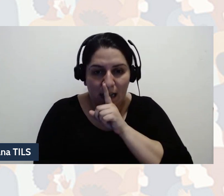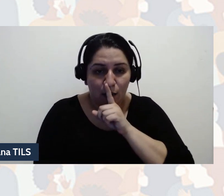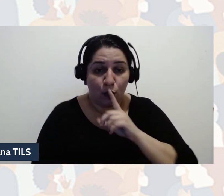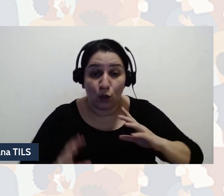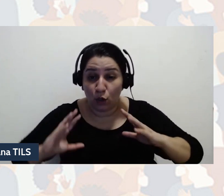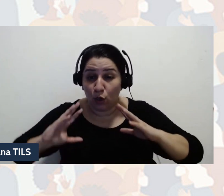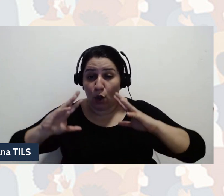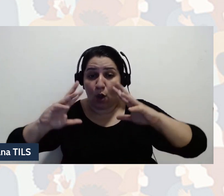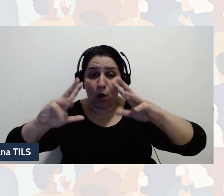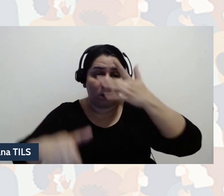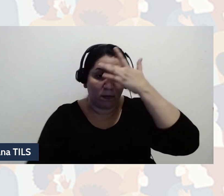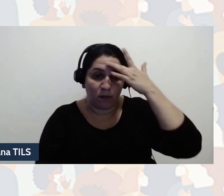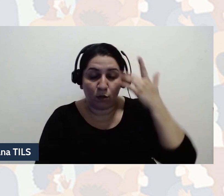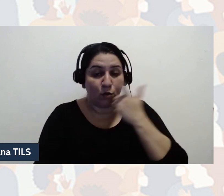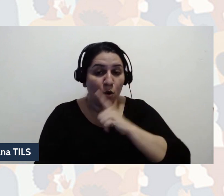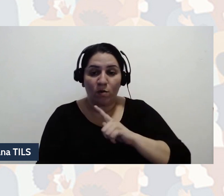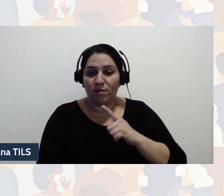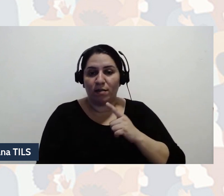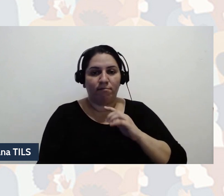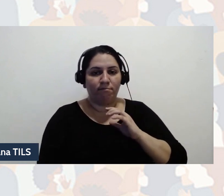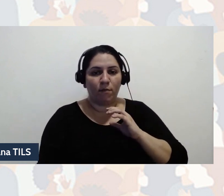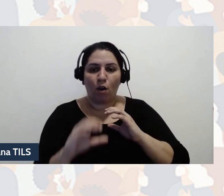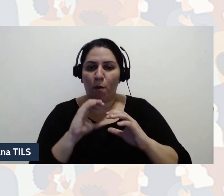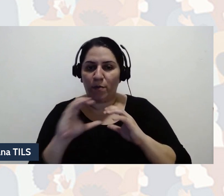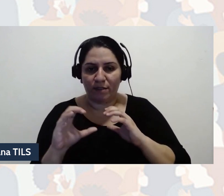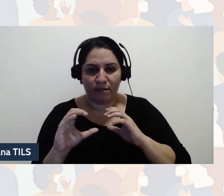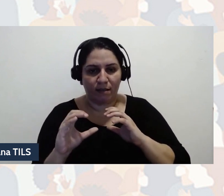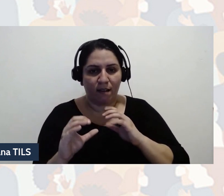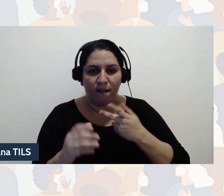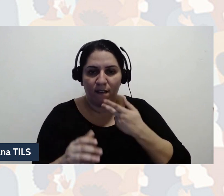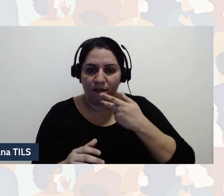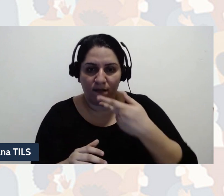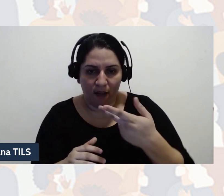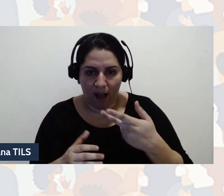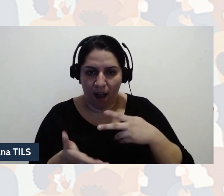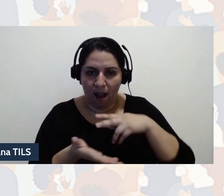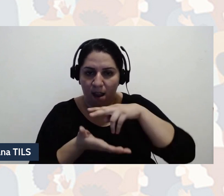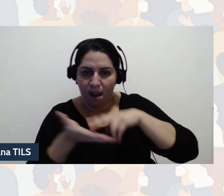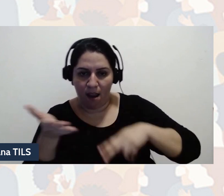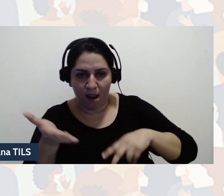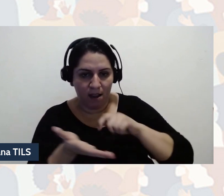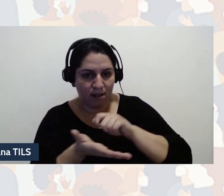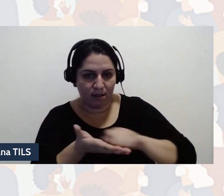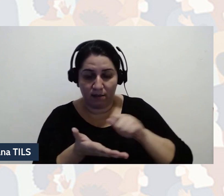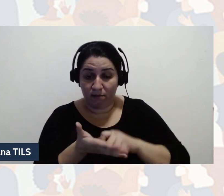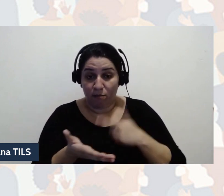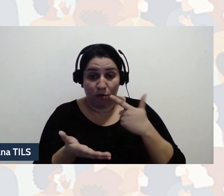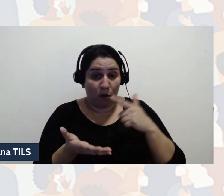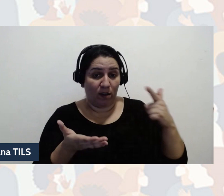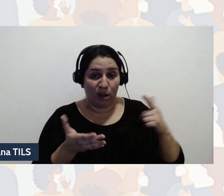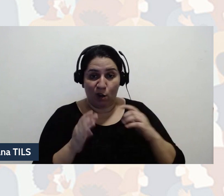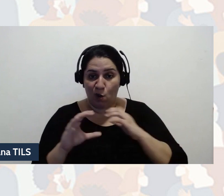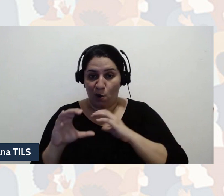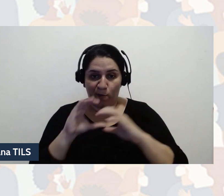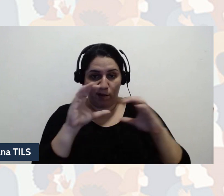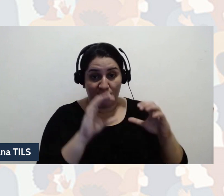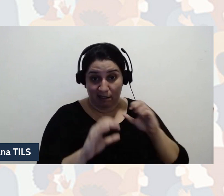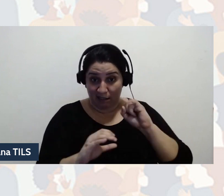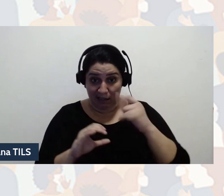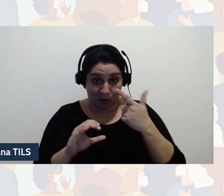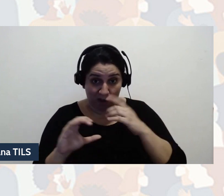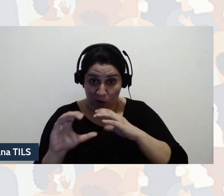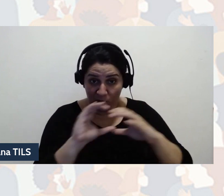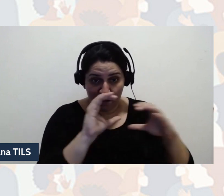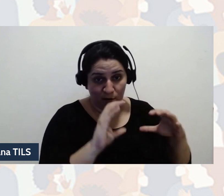pessoas perdessem a capacidade de falar, de ler e escrever. E sem comunicação, o mundo entra em colapso. Não há